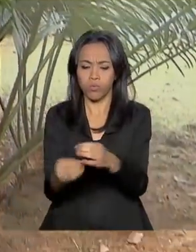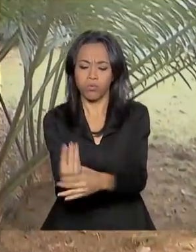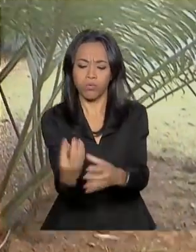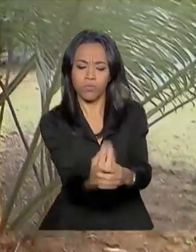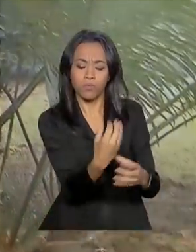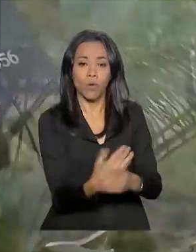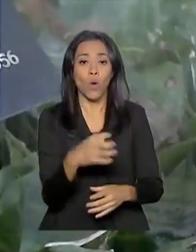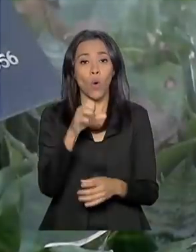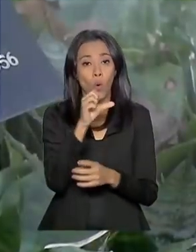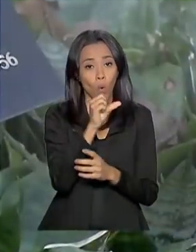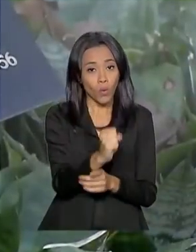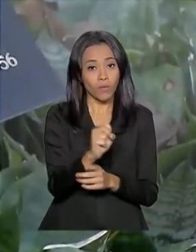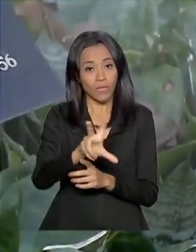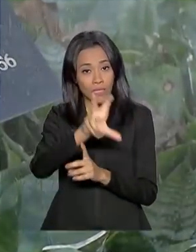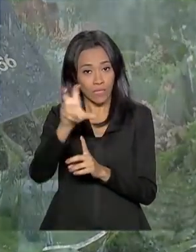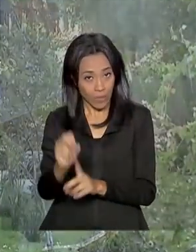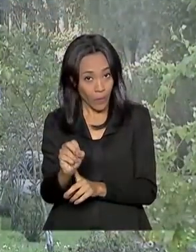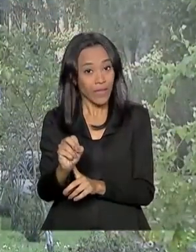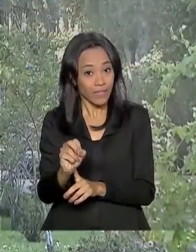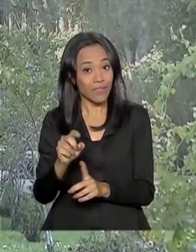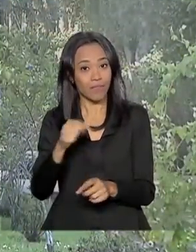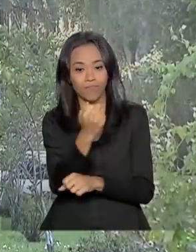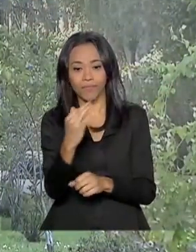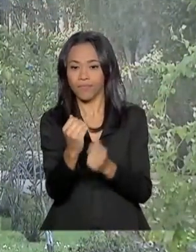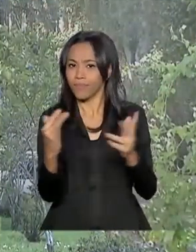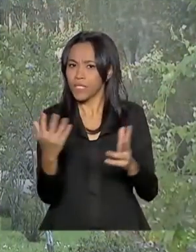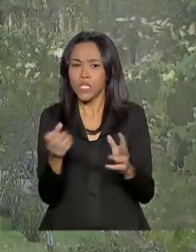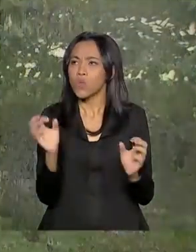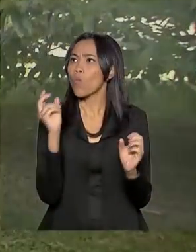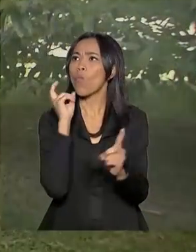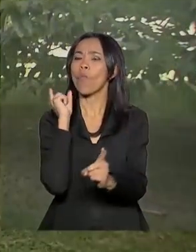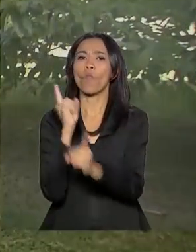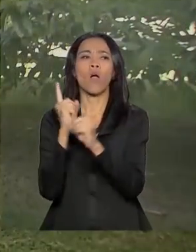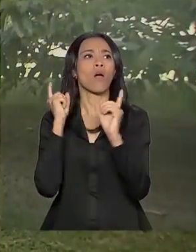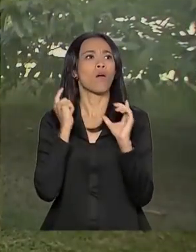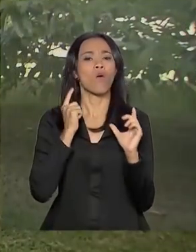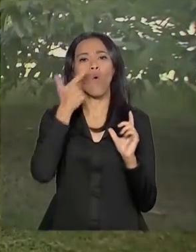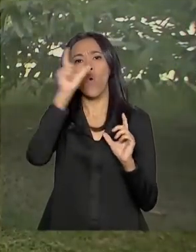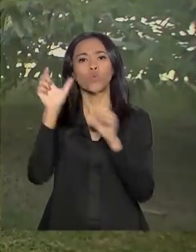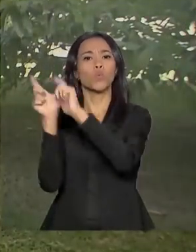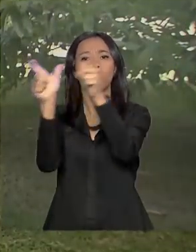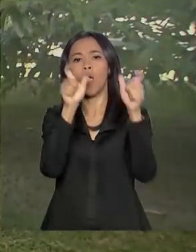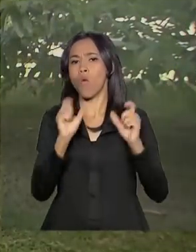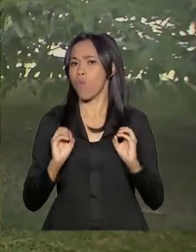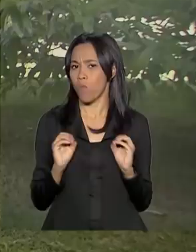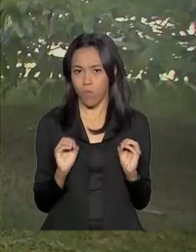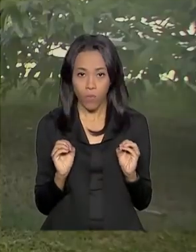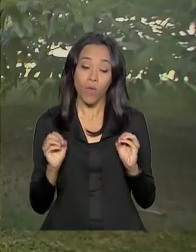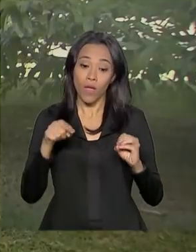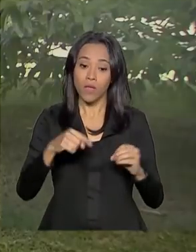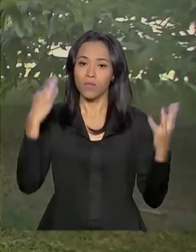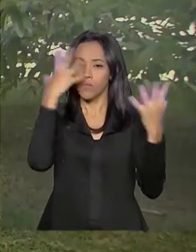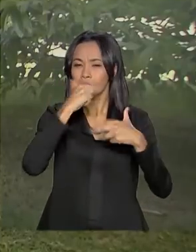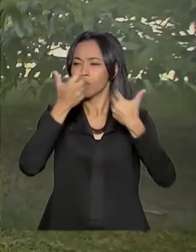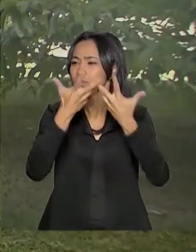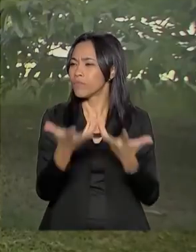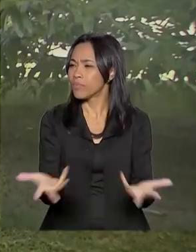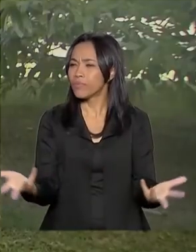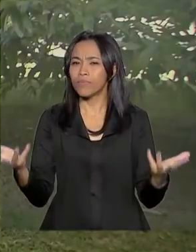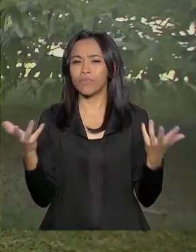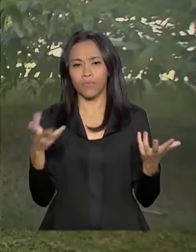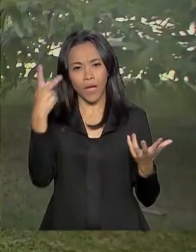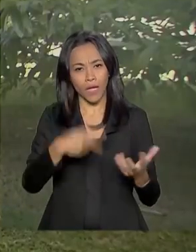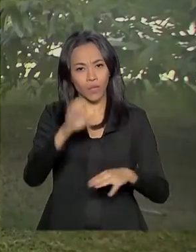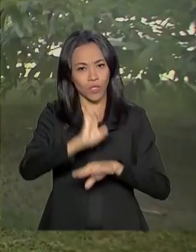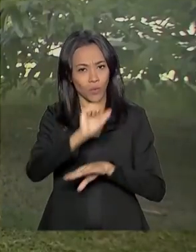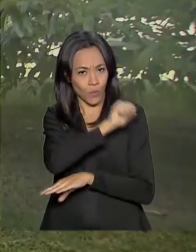cerca de 850 espécies vivas que não são encontradas em nenhum outro jardim. Além de toda essa beleza, o Jardim Botânico